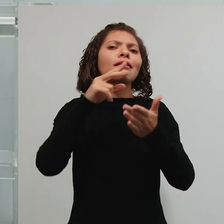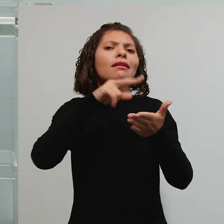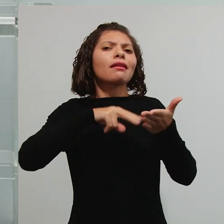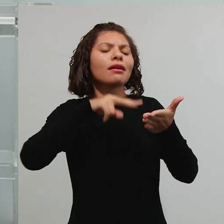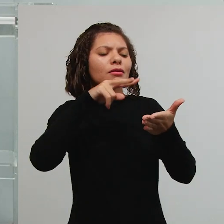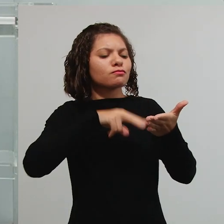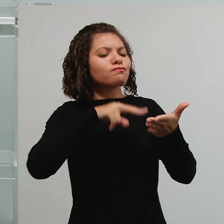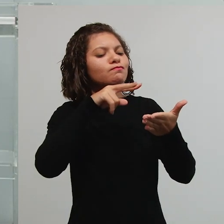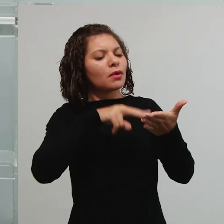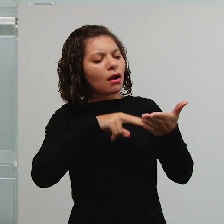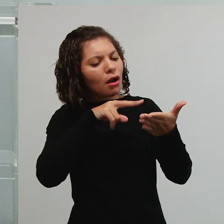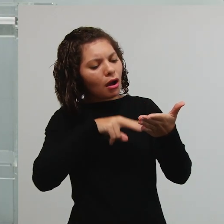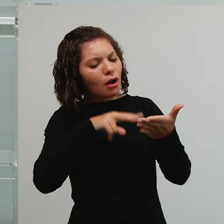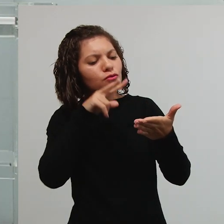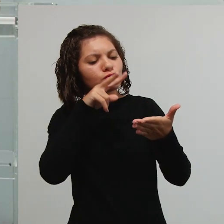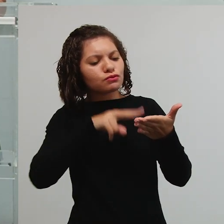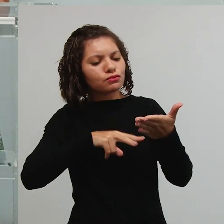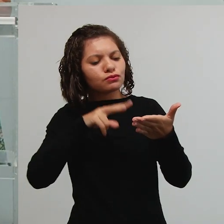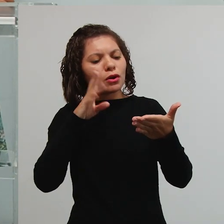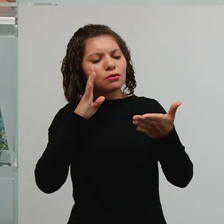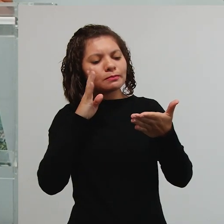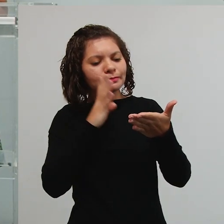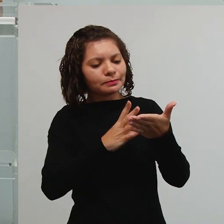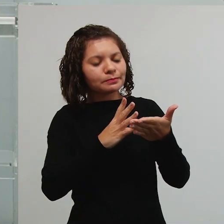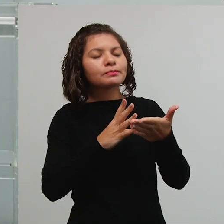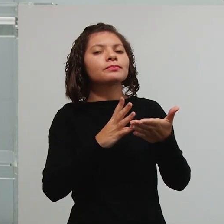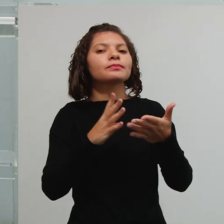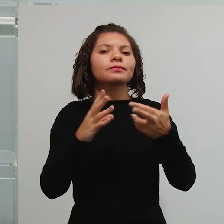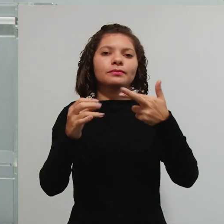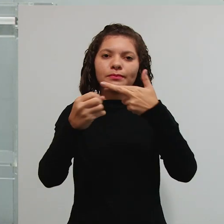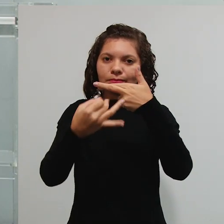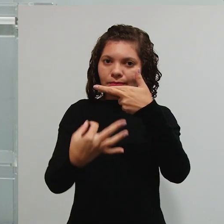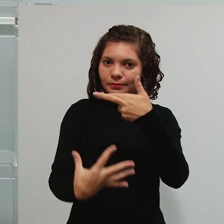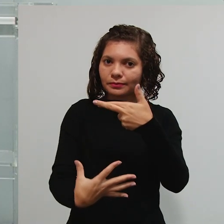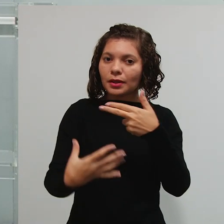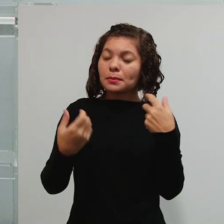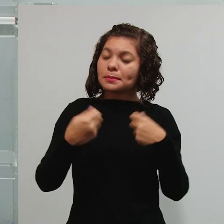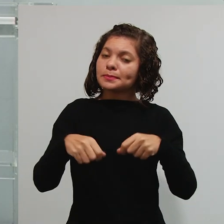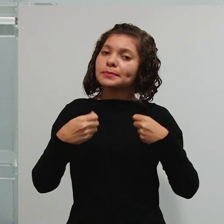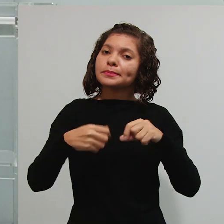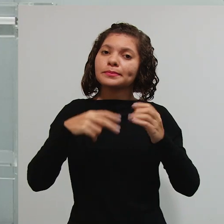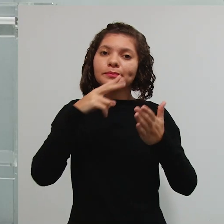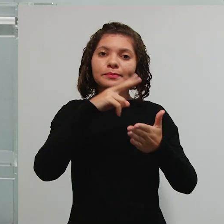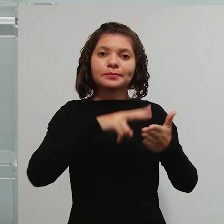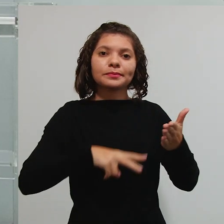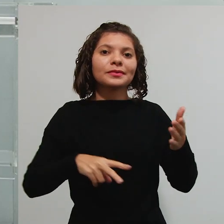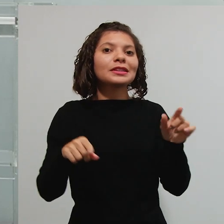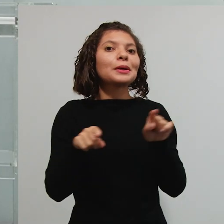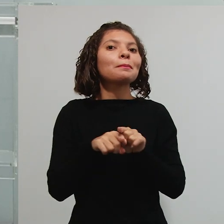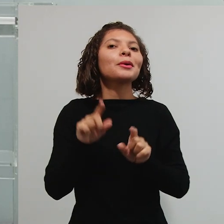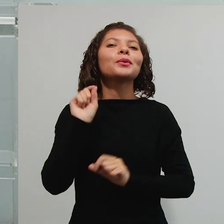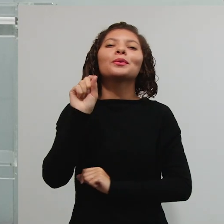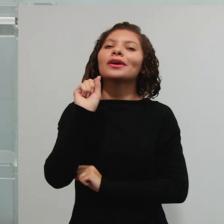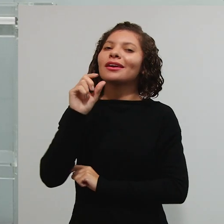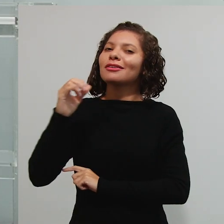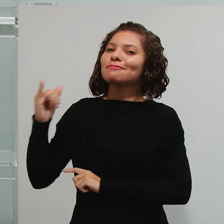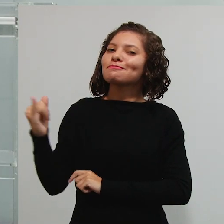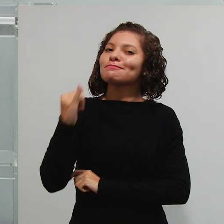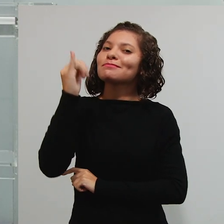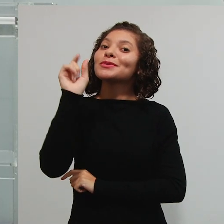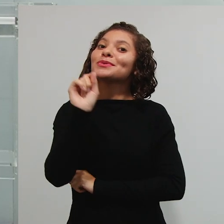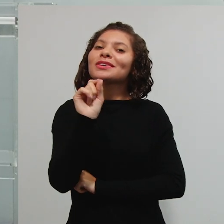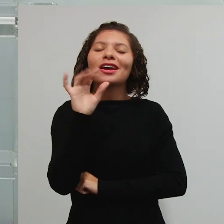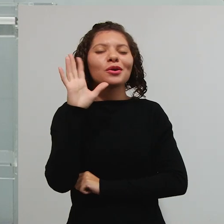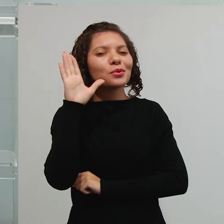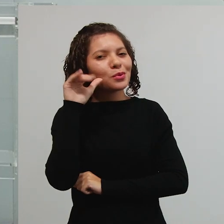lê. Então, leia os materiais, leia as referências indicadas e, acima de tudo,